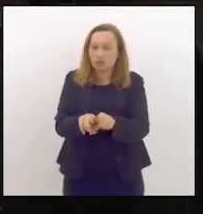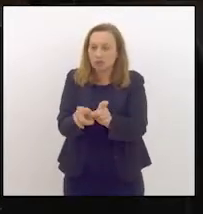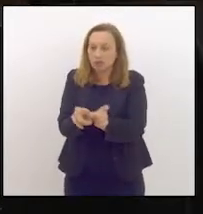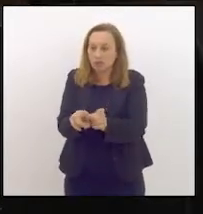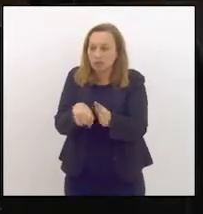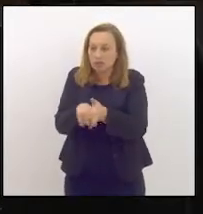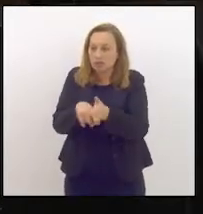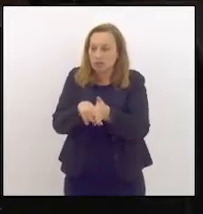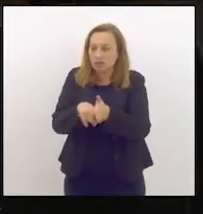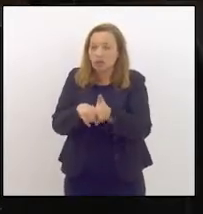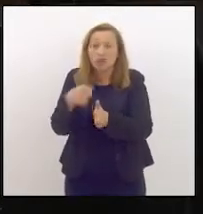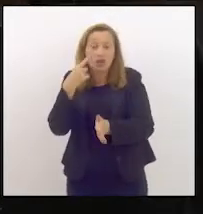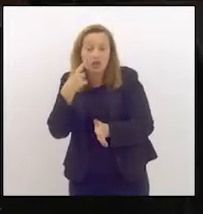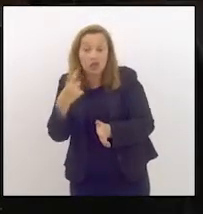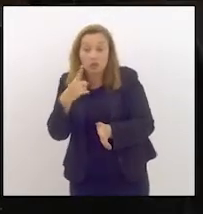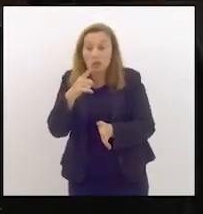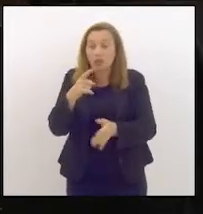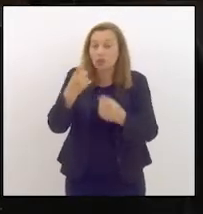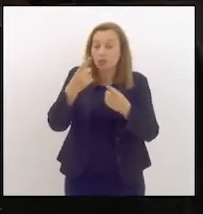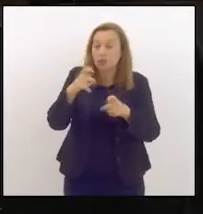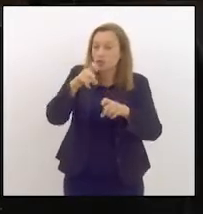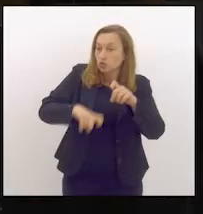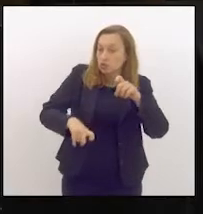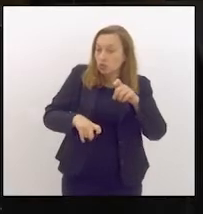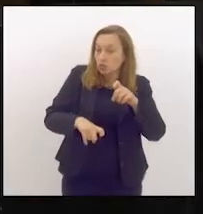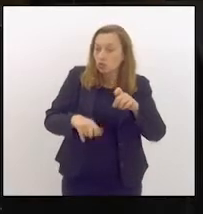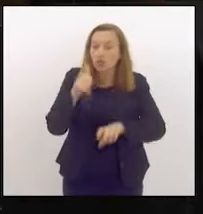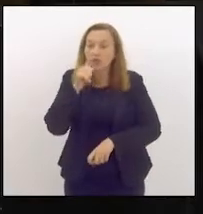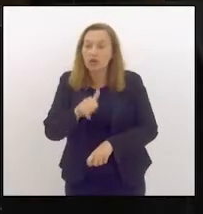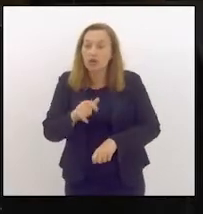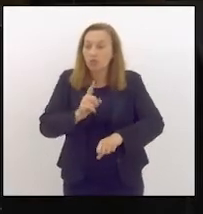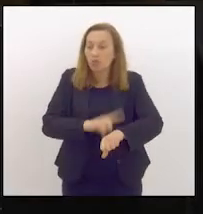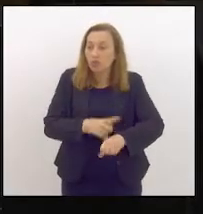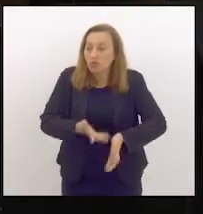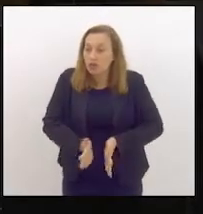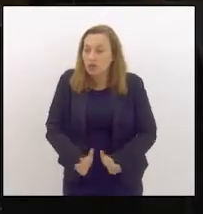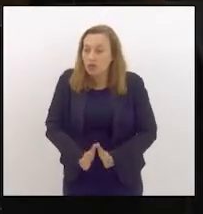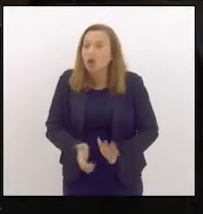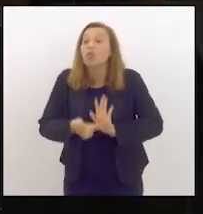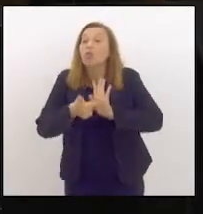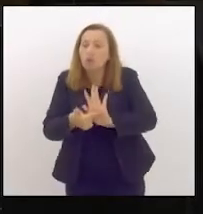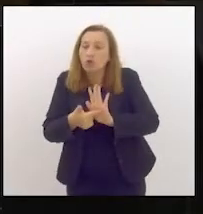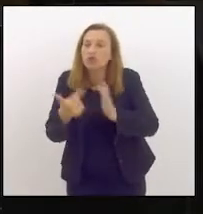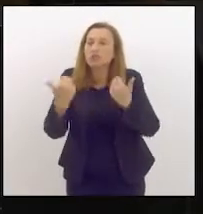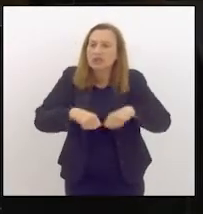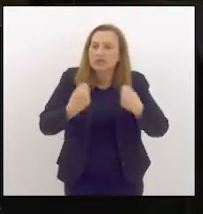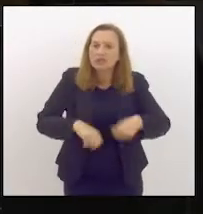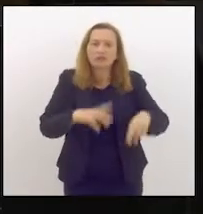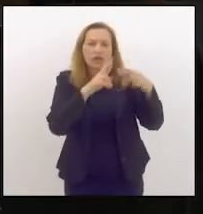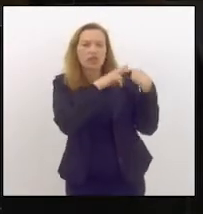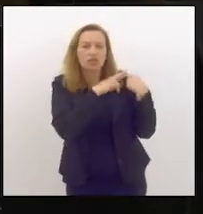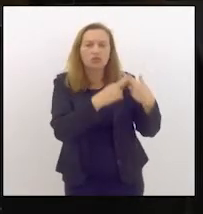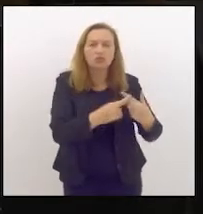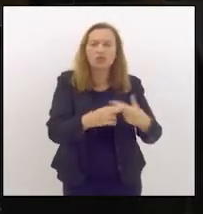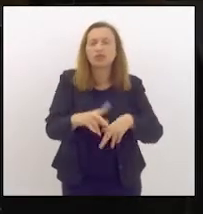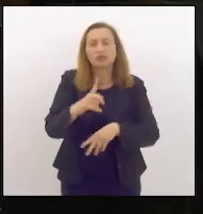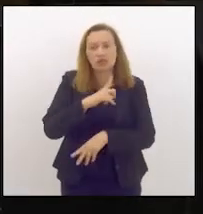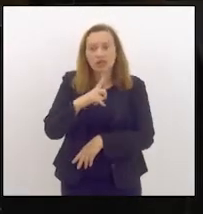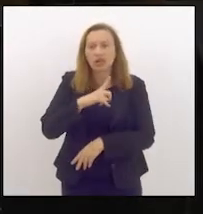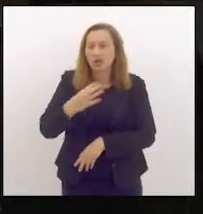inclusive com estupro de uma mulher na hora do parto demonstra que temos que ter responsabilidade